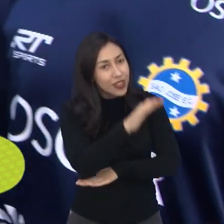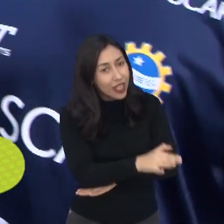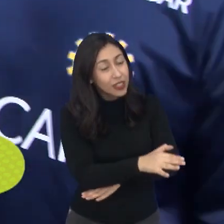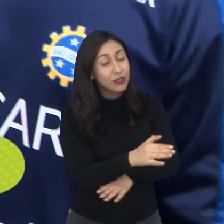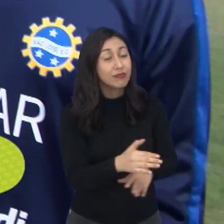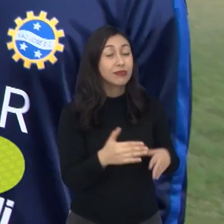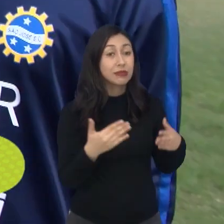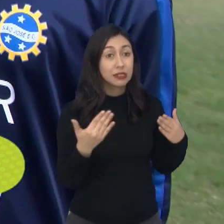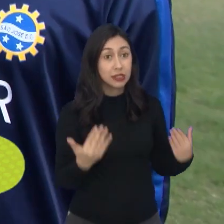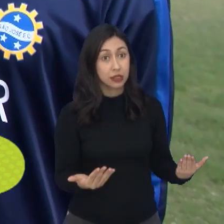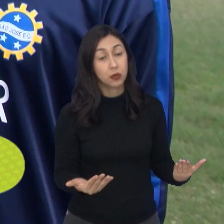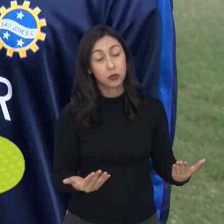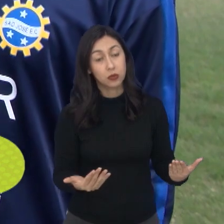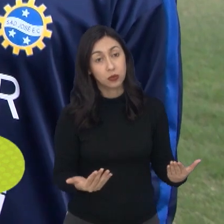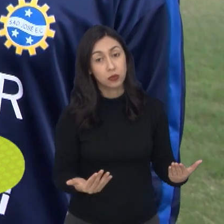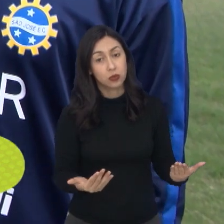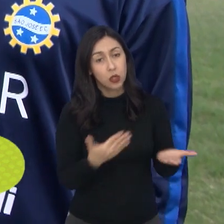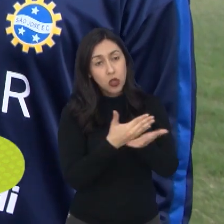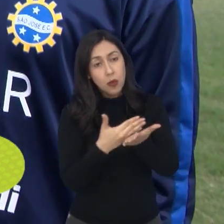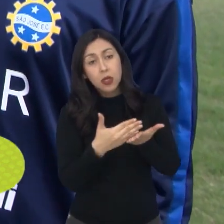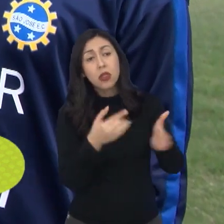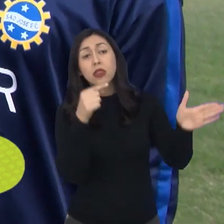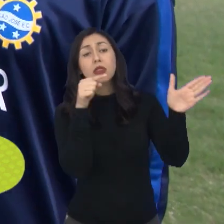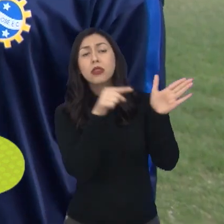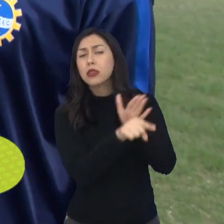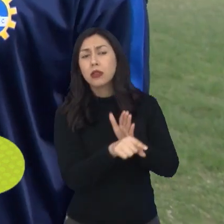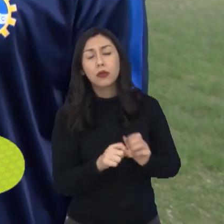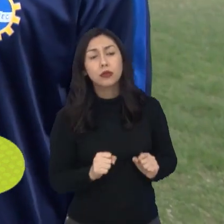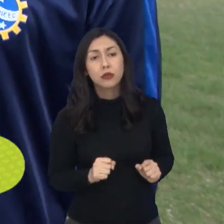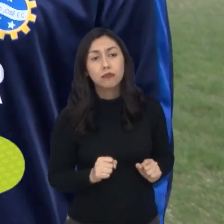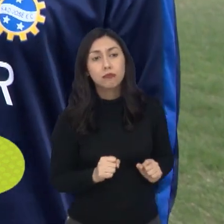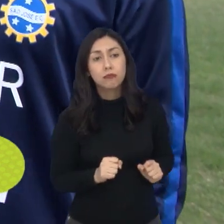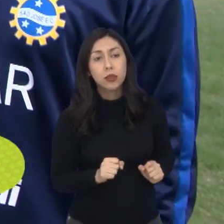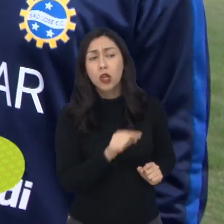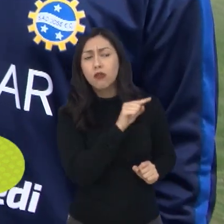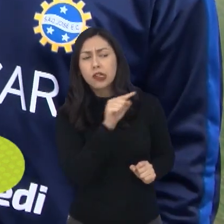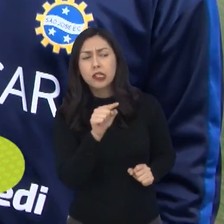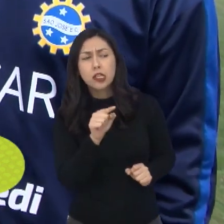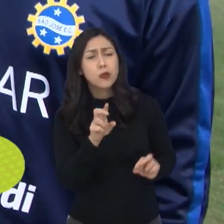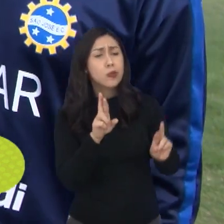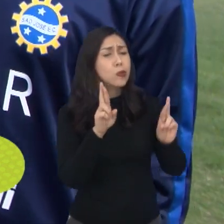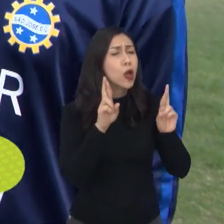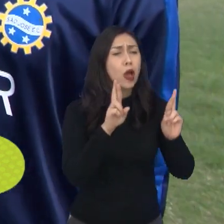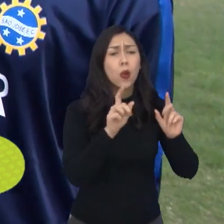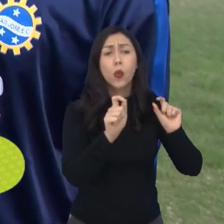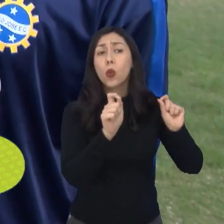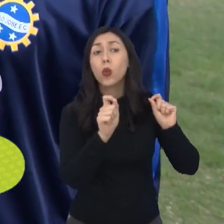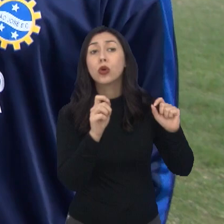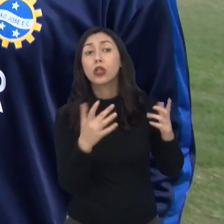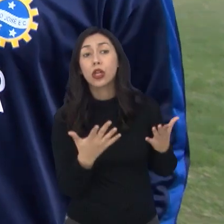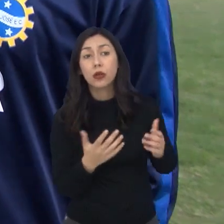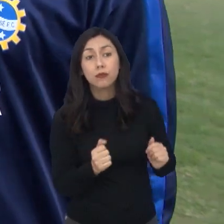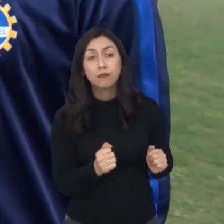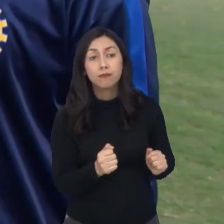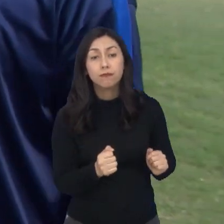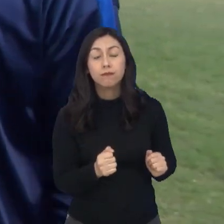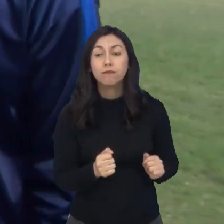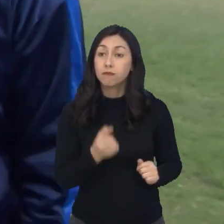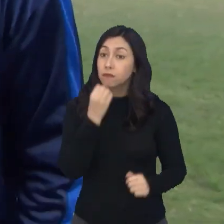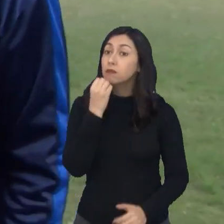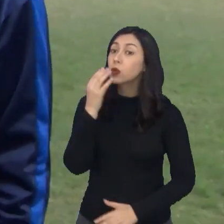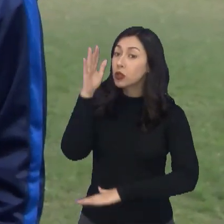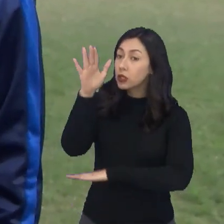Então a gente vai começar com essa pergunta então, né? O que esperar nessa partida aí, a última partida contra o Santo André? Bom, boa